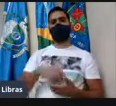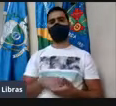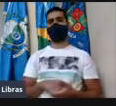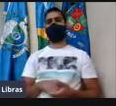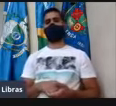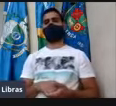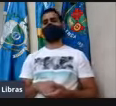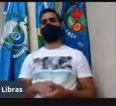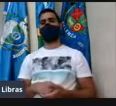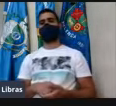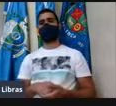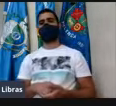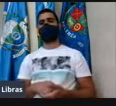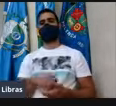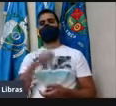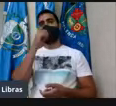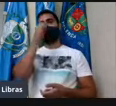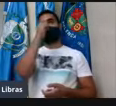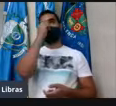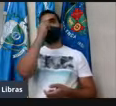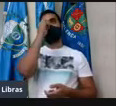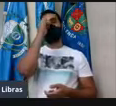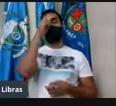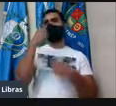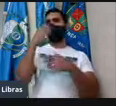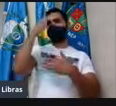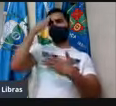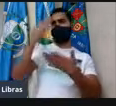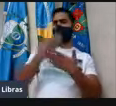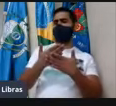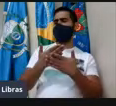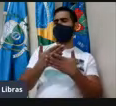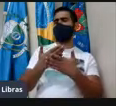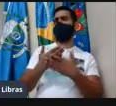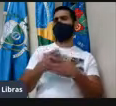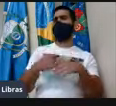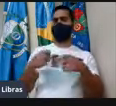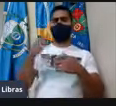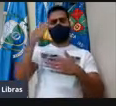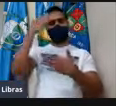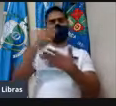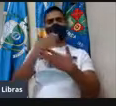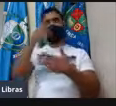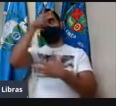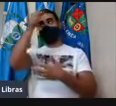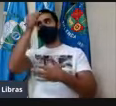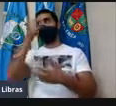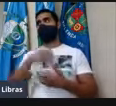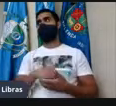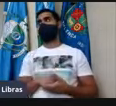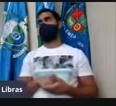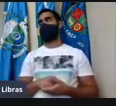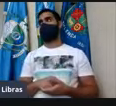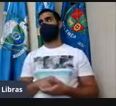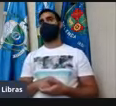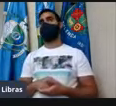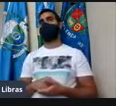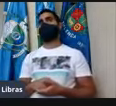a gente tem que acreditar, considerando todas as dificuldades. Eu quero acreditar também.